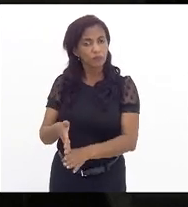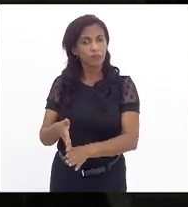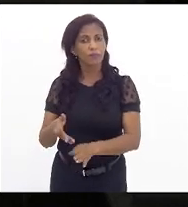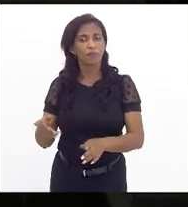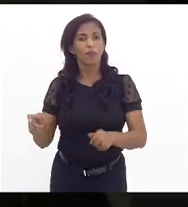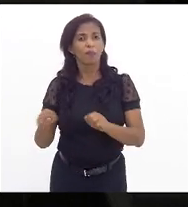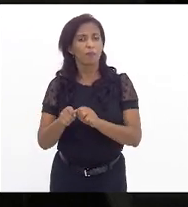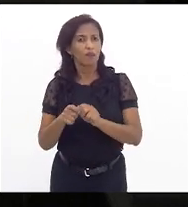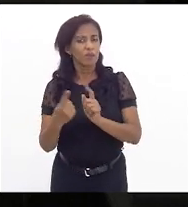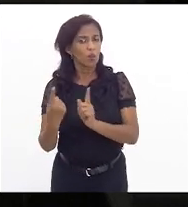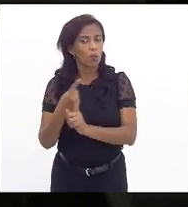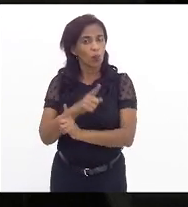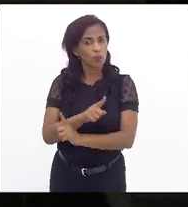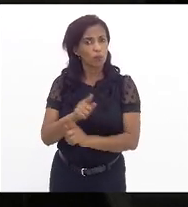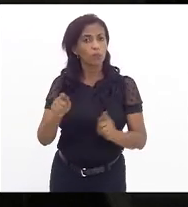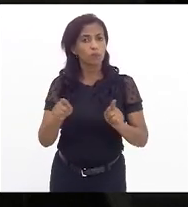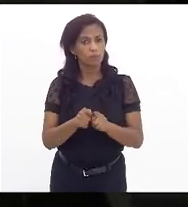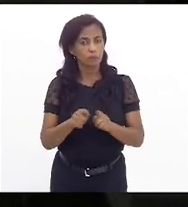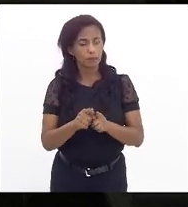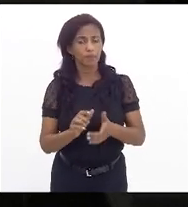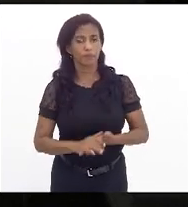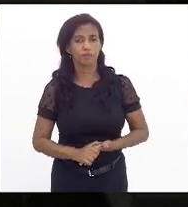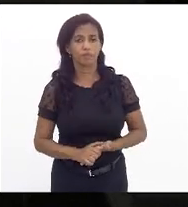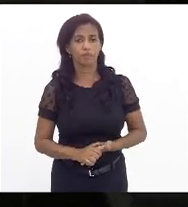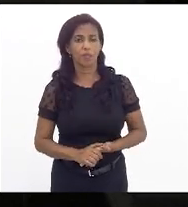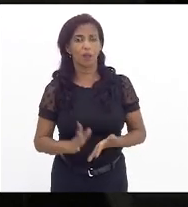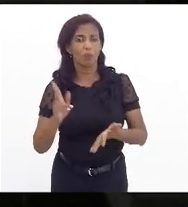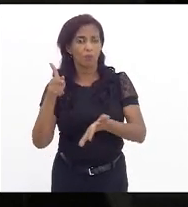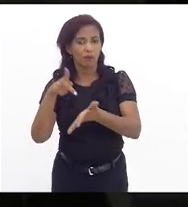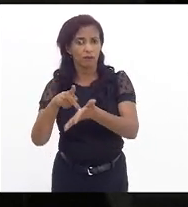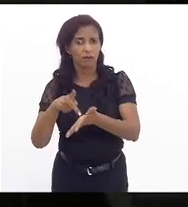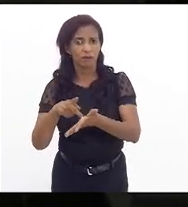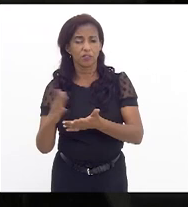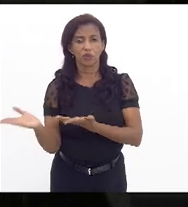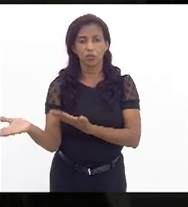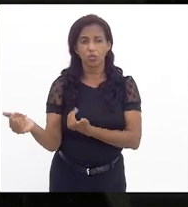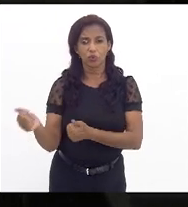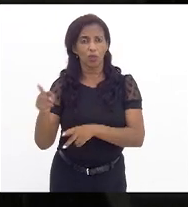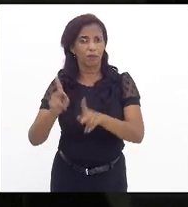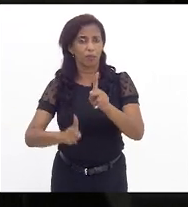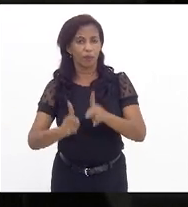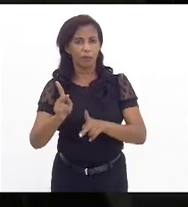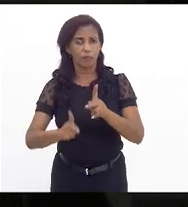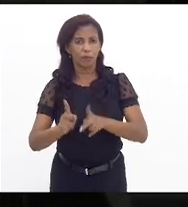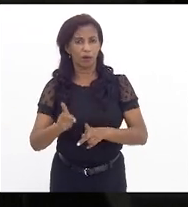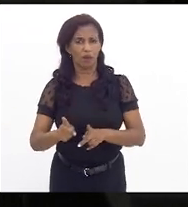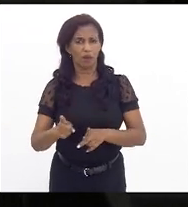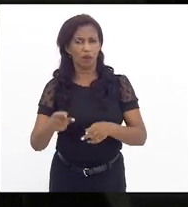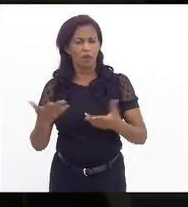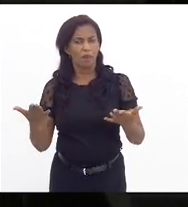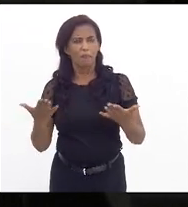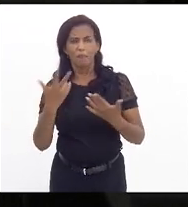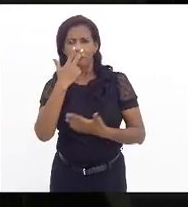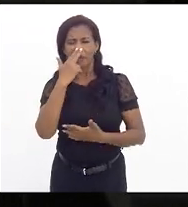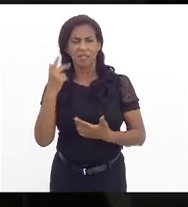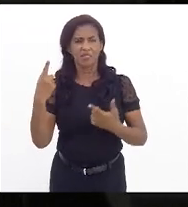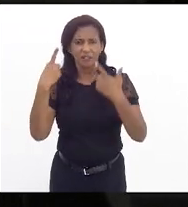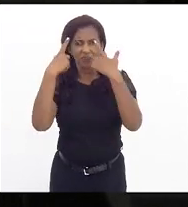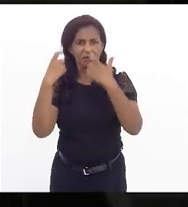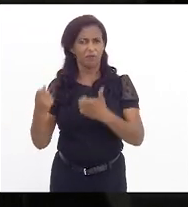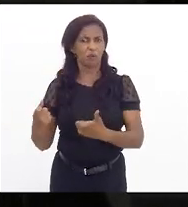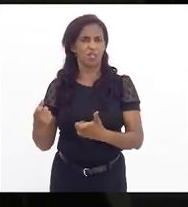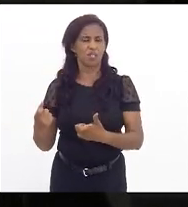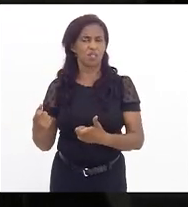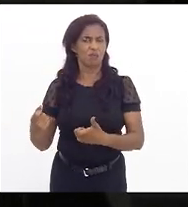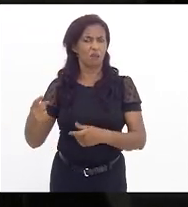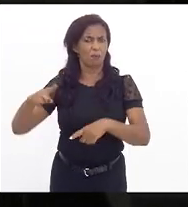fazer um contraponto, inclusive, a uma realidade em que a juventude popular é vítima de muita violência,